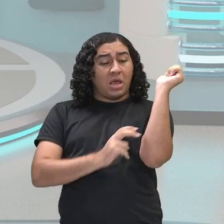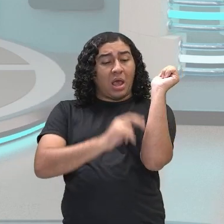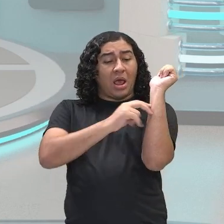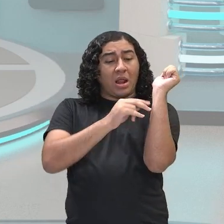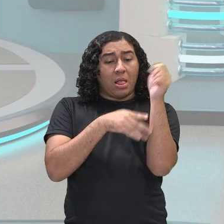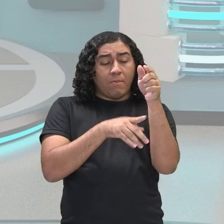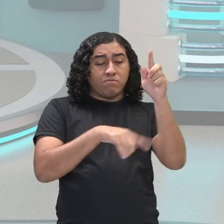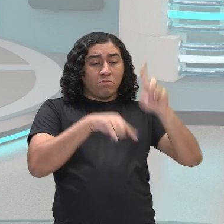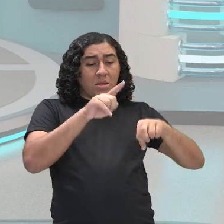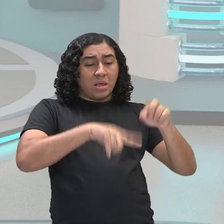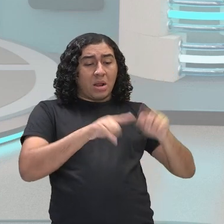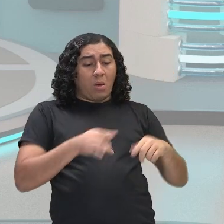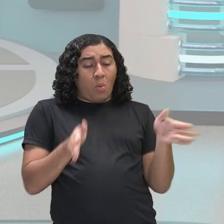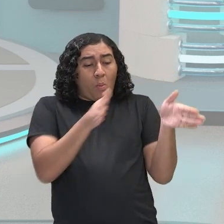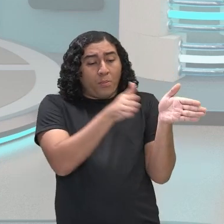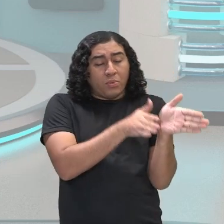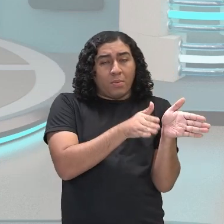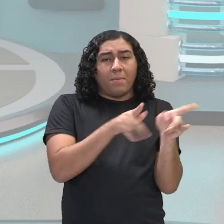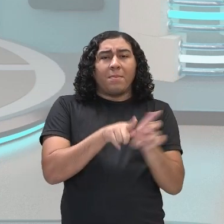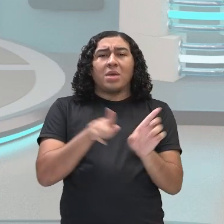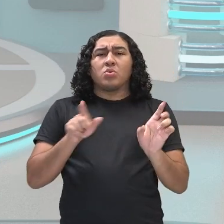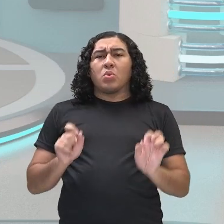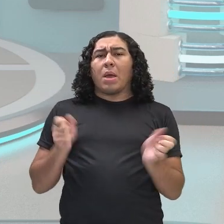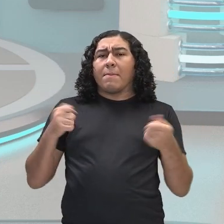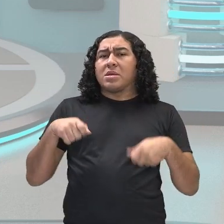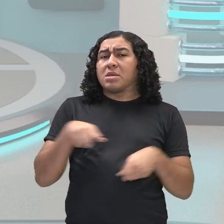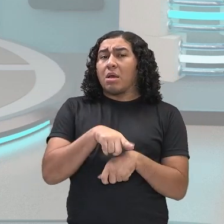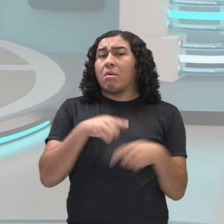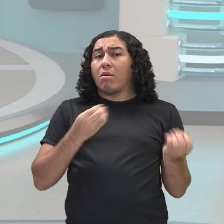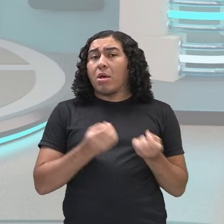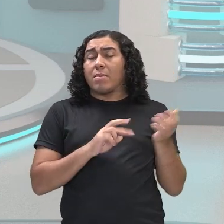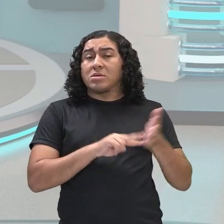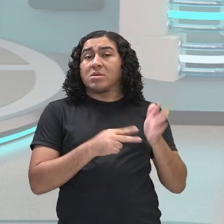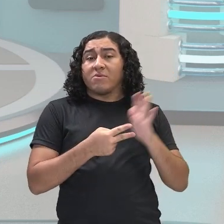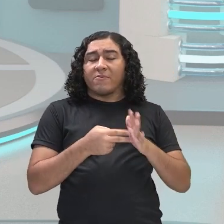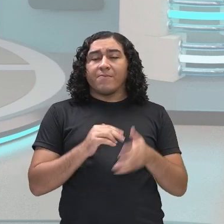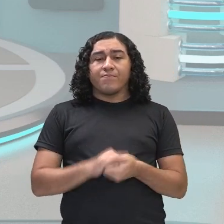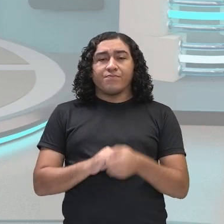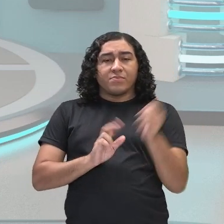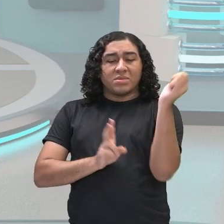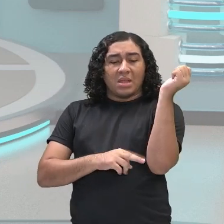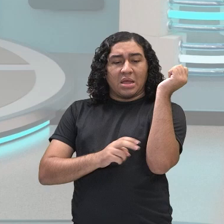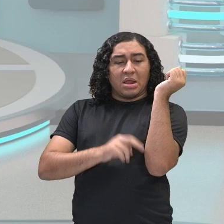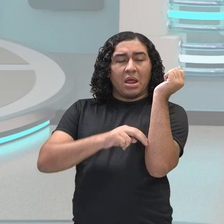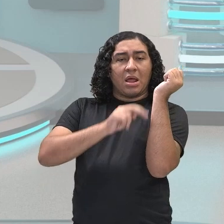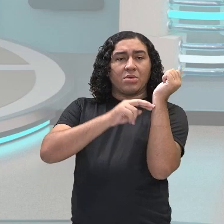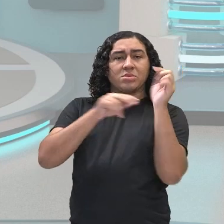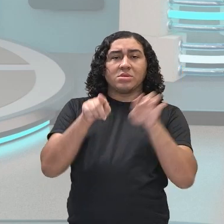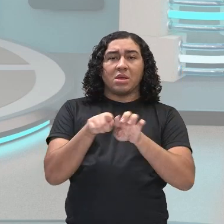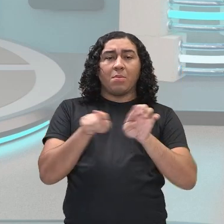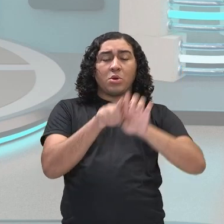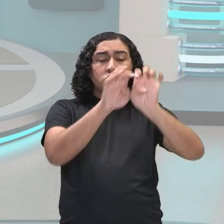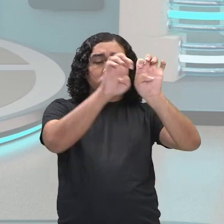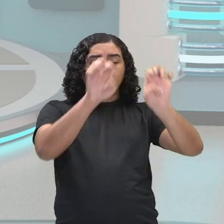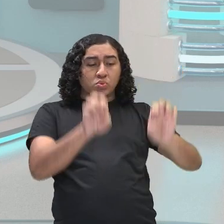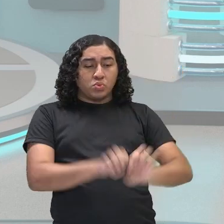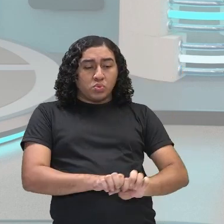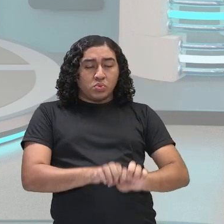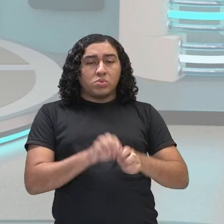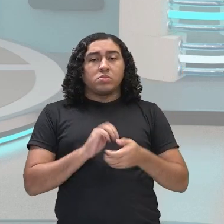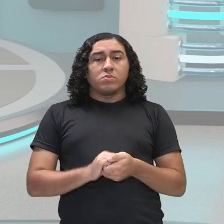que realmente era para ser visto ali? Os degraus, o formato,